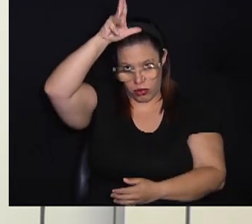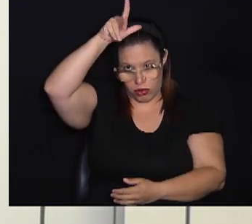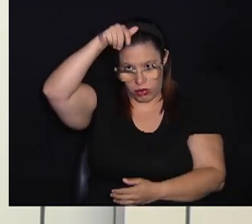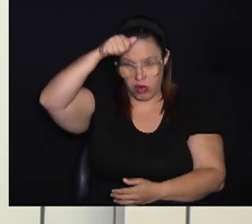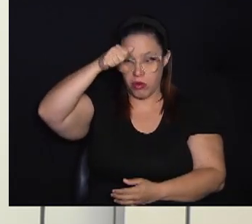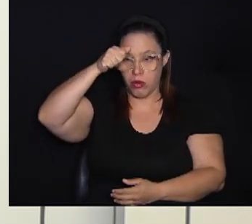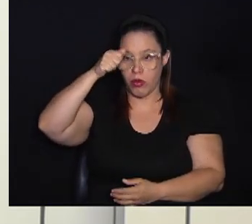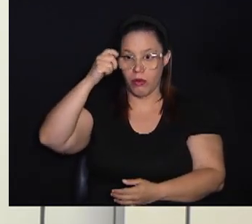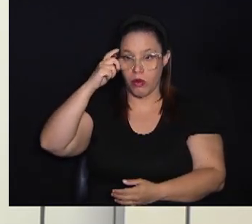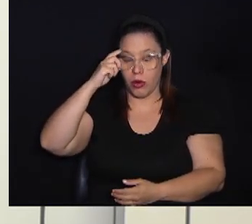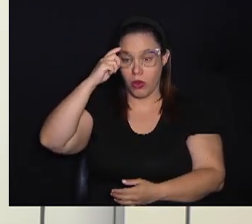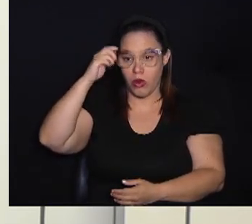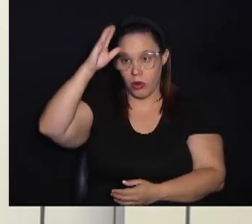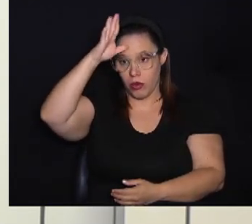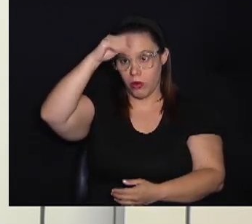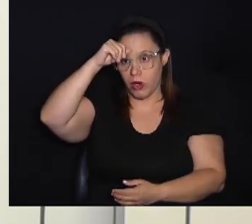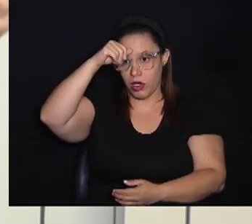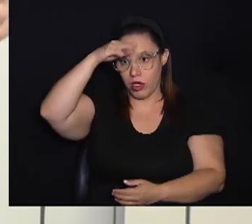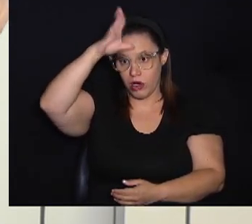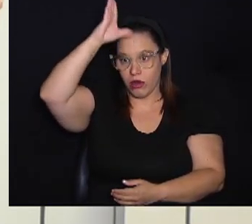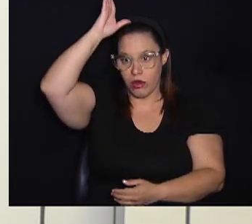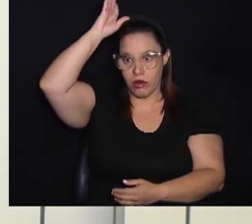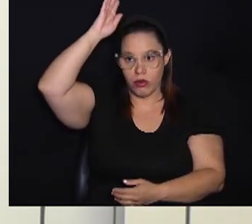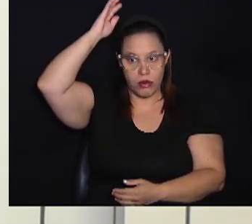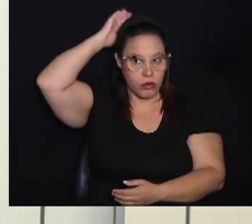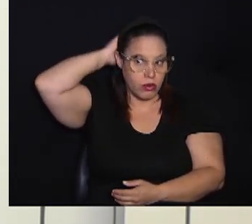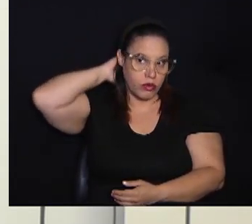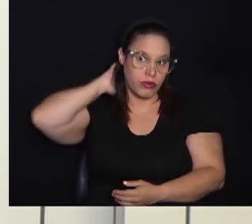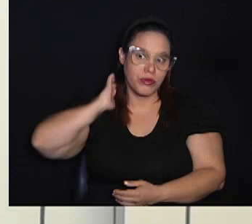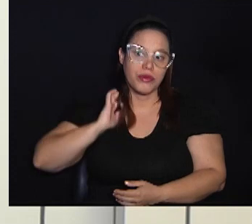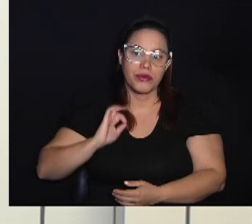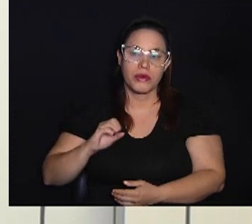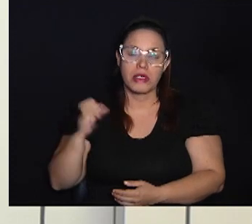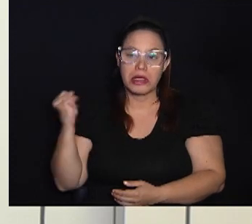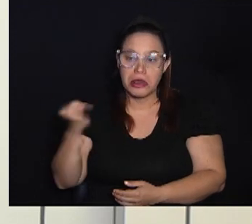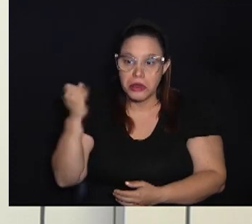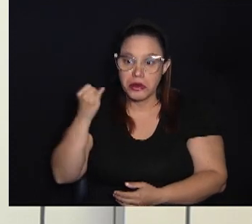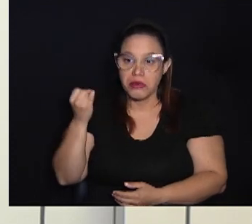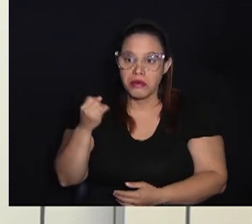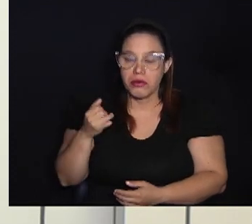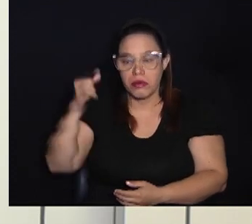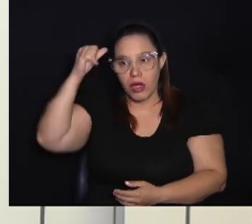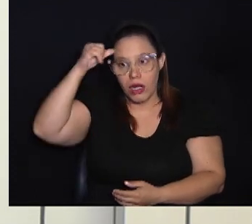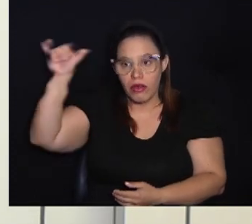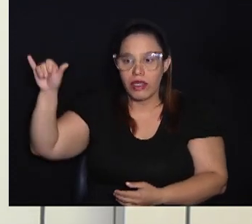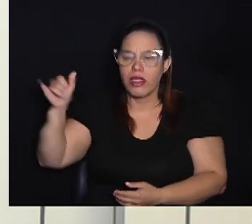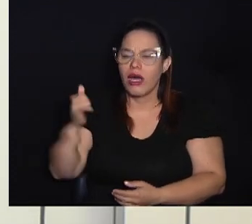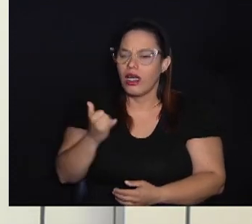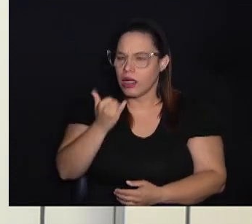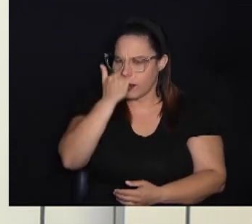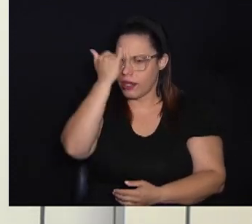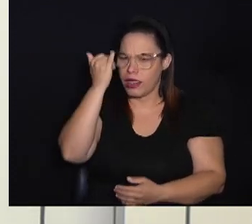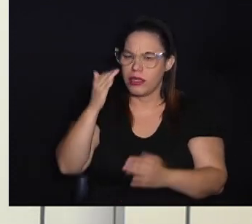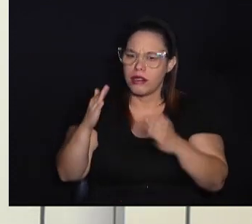trouxe informações importantes de segurança para evitar acidentes domésticos.